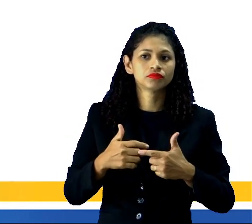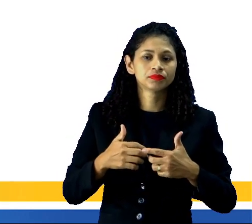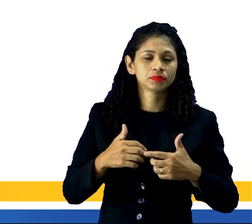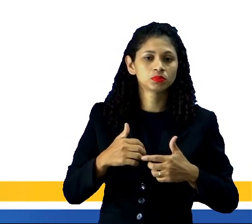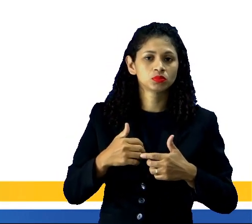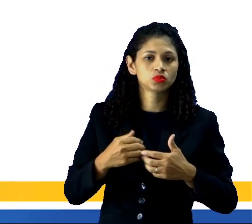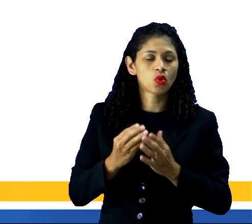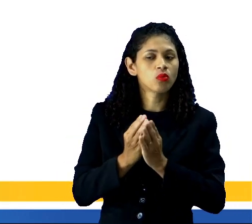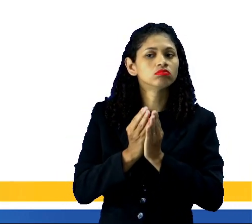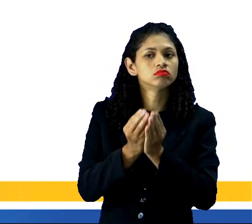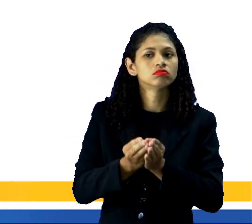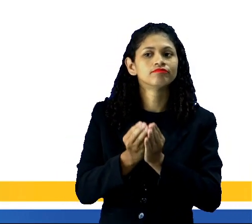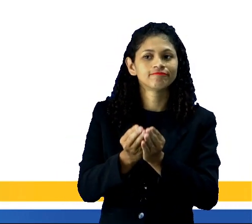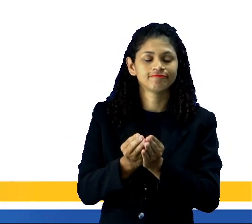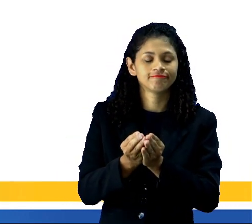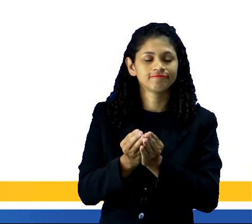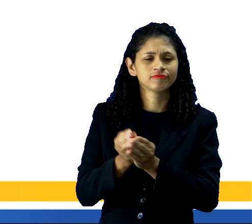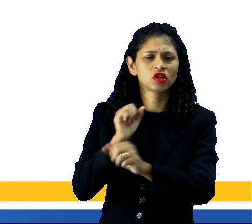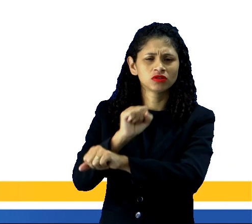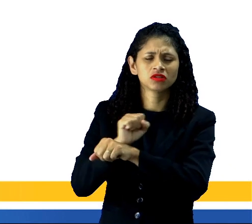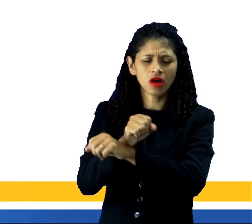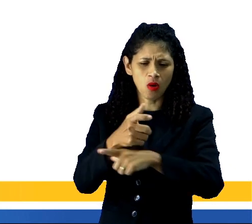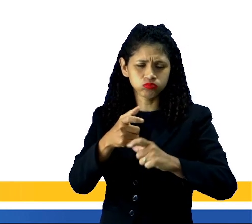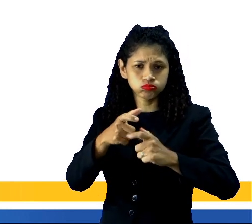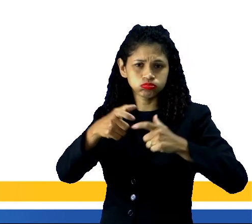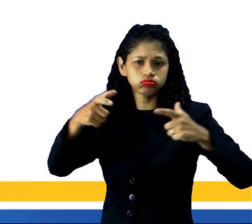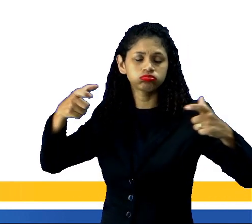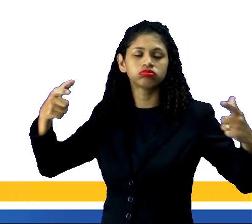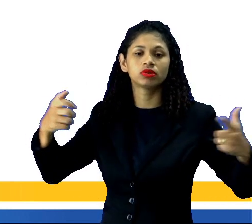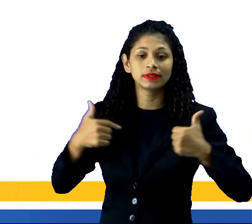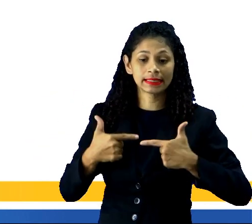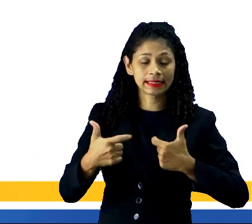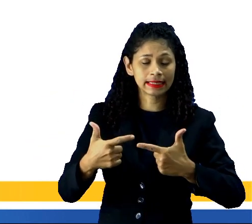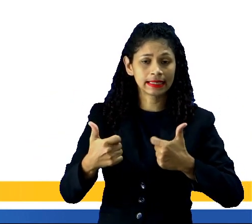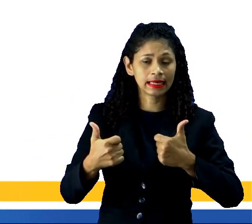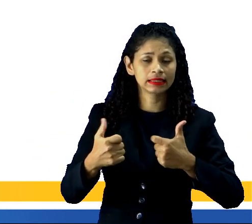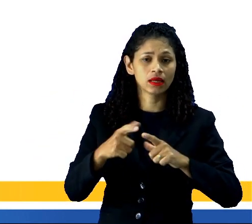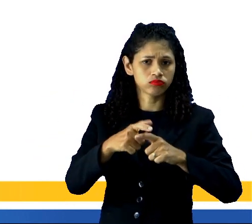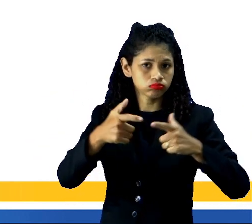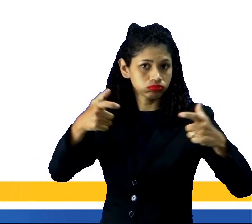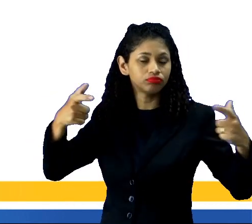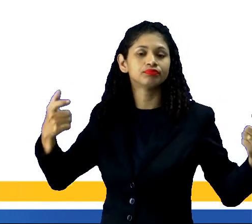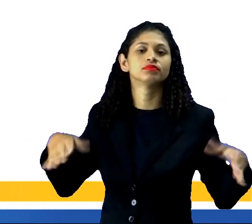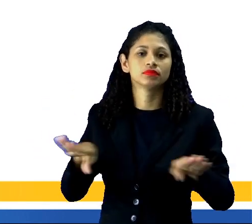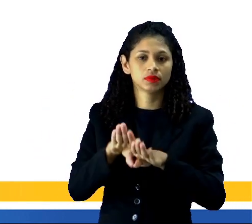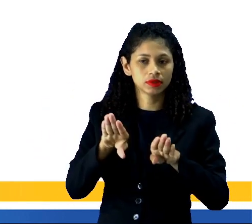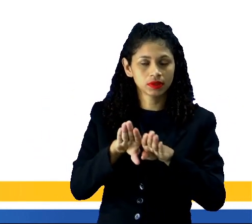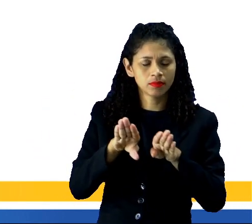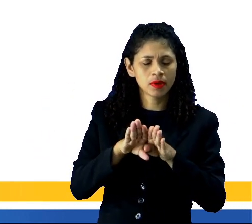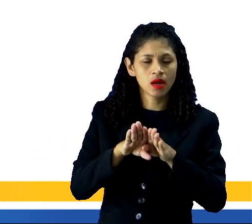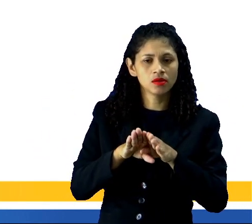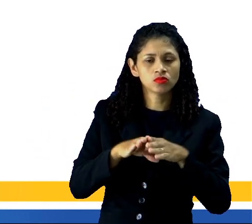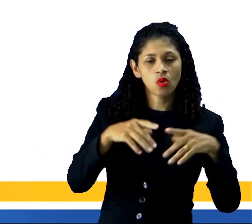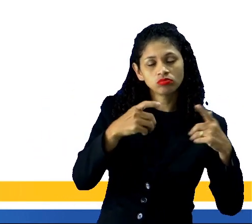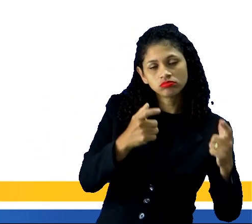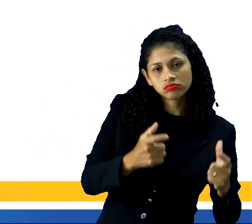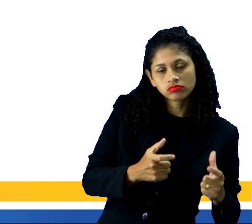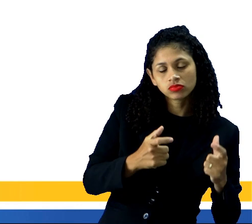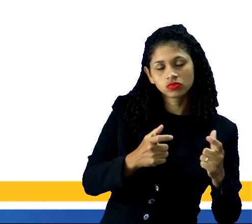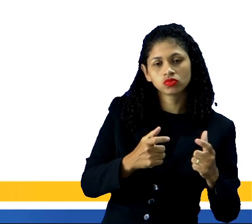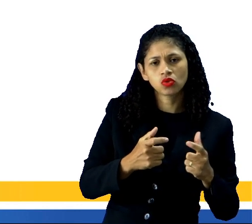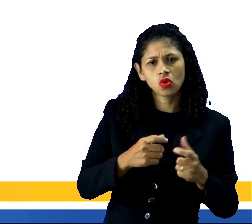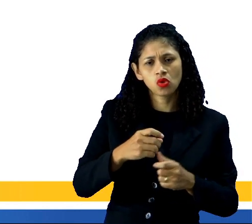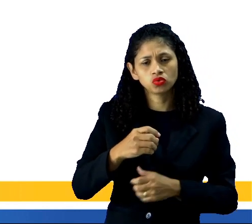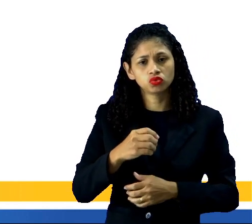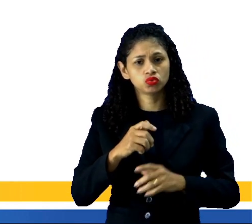a escravidão se avolumou, né, e as guerras se multiplicaram. Parte dos líderes africanos, né, chefes de